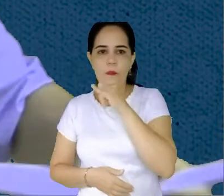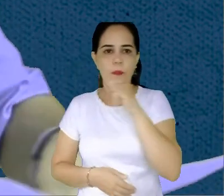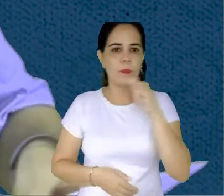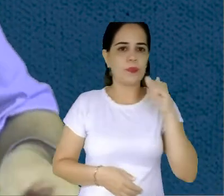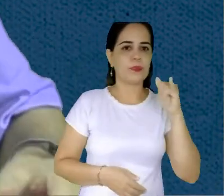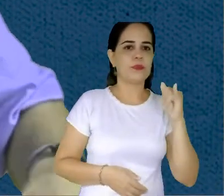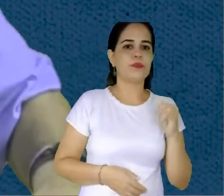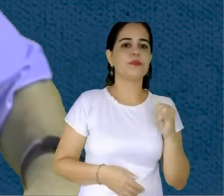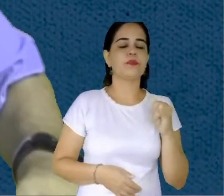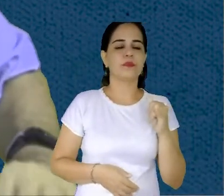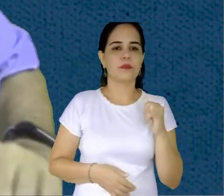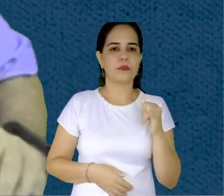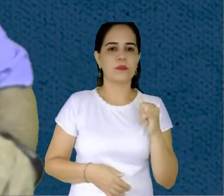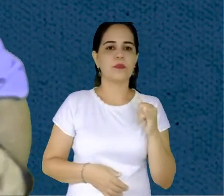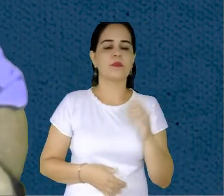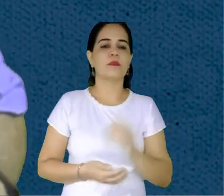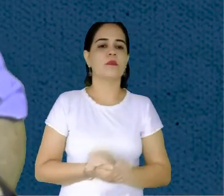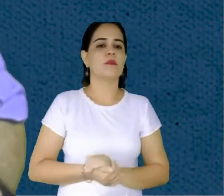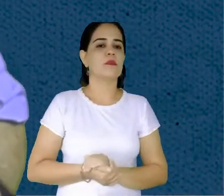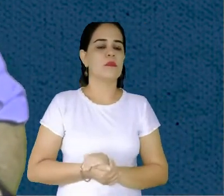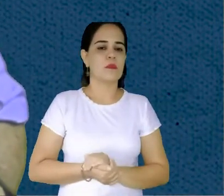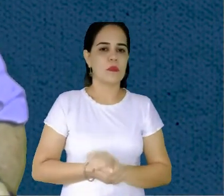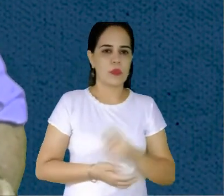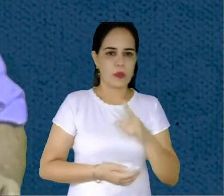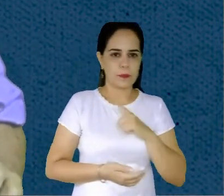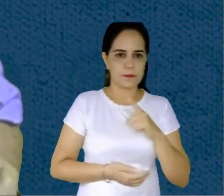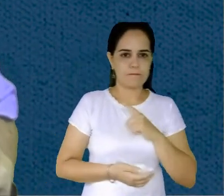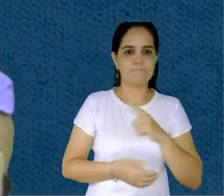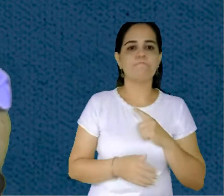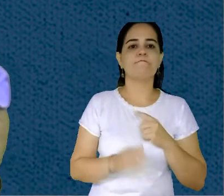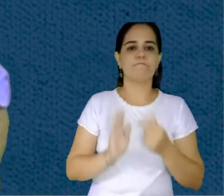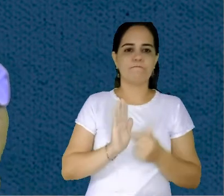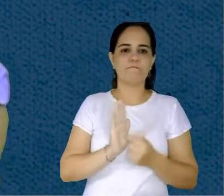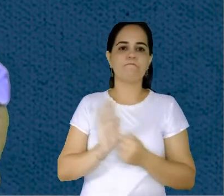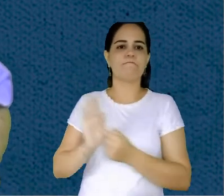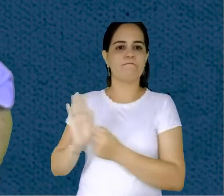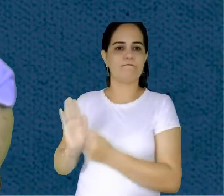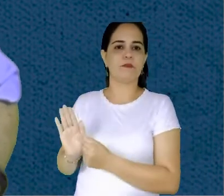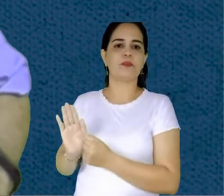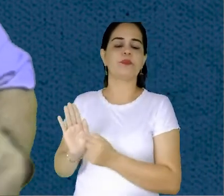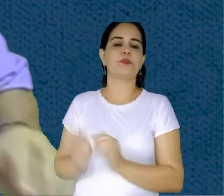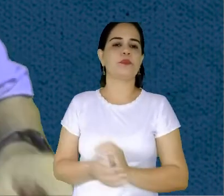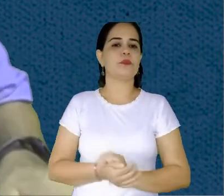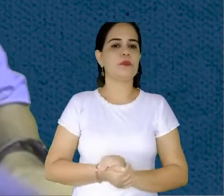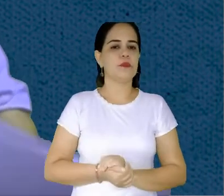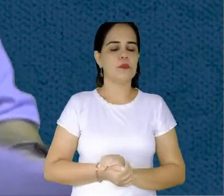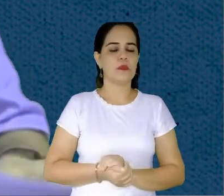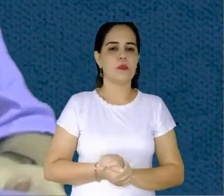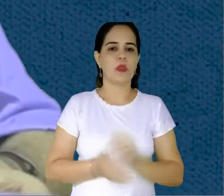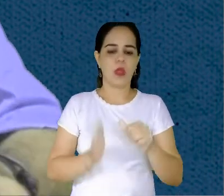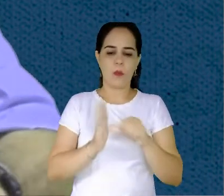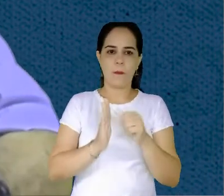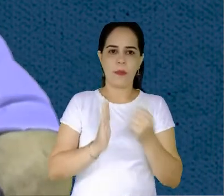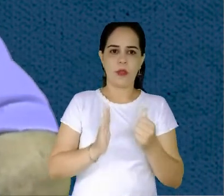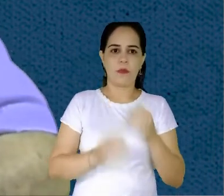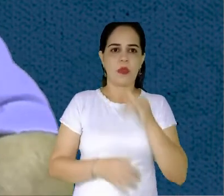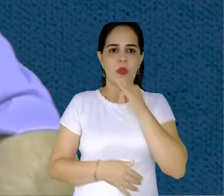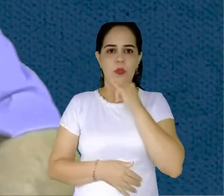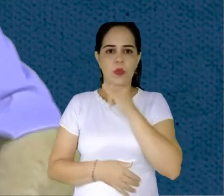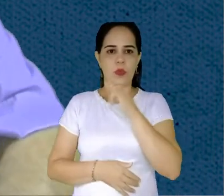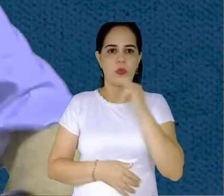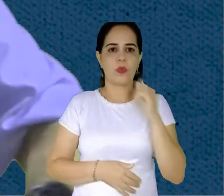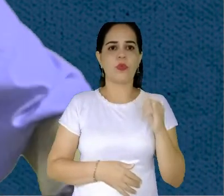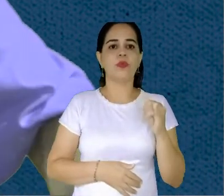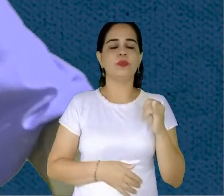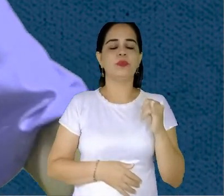notícias que nós temos por aqui, não é? A primeira notícia é uma